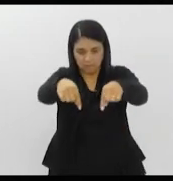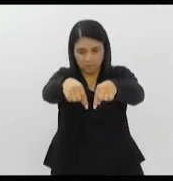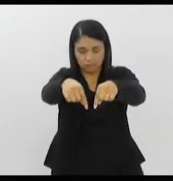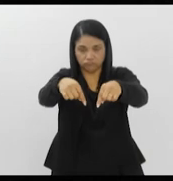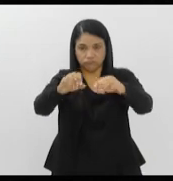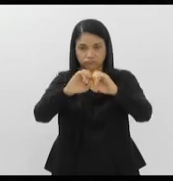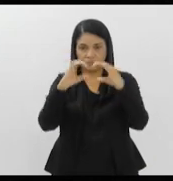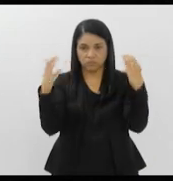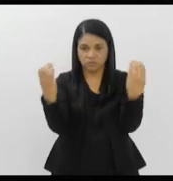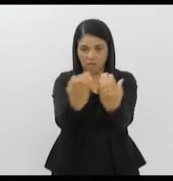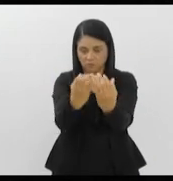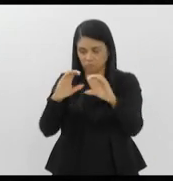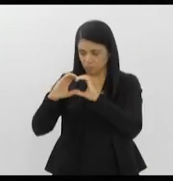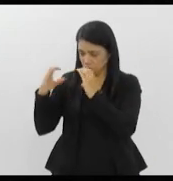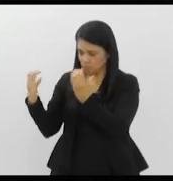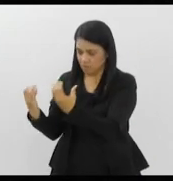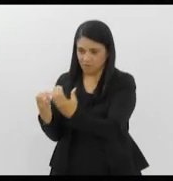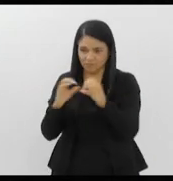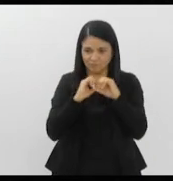3 estádios. Ora,